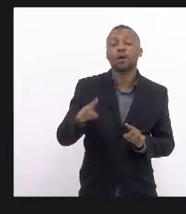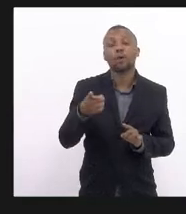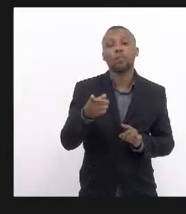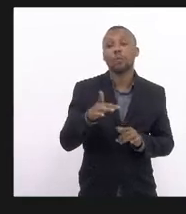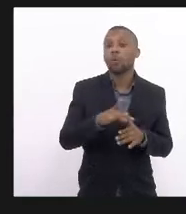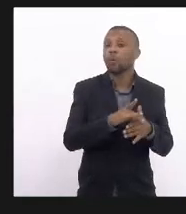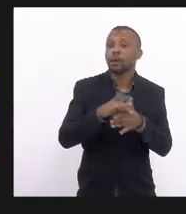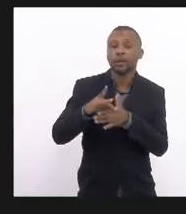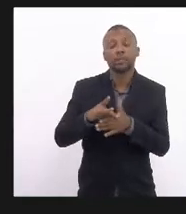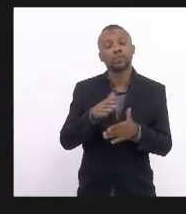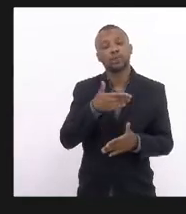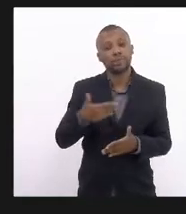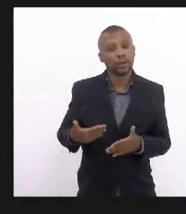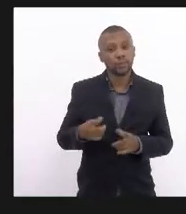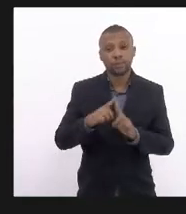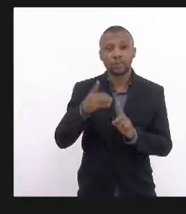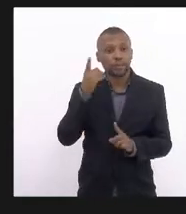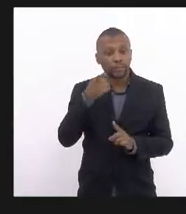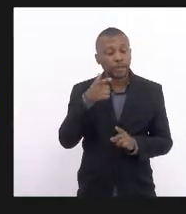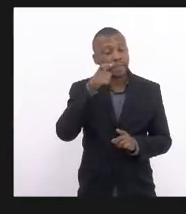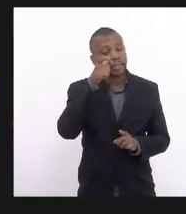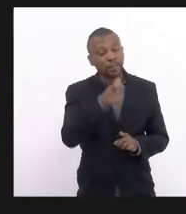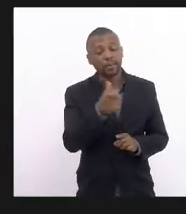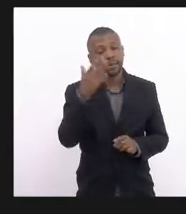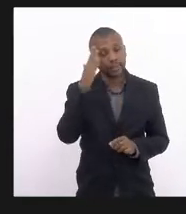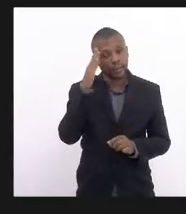como deputado interessado também em saber o que está se